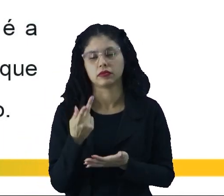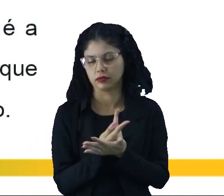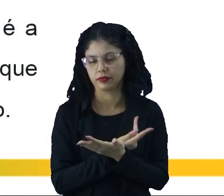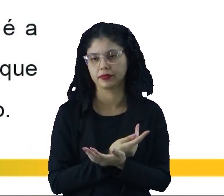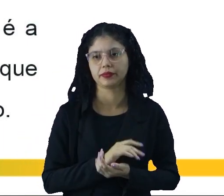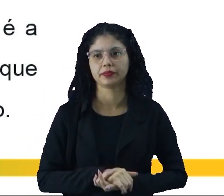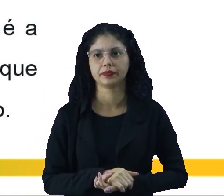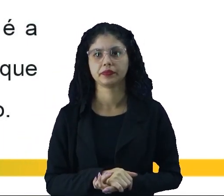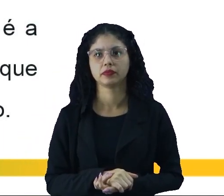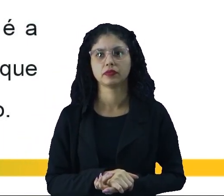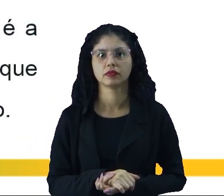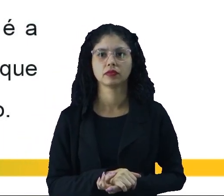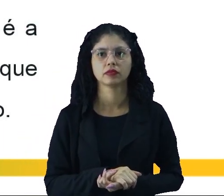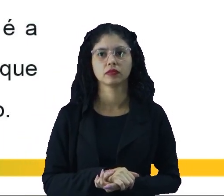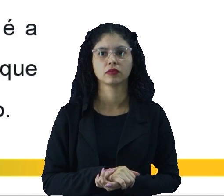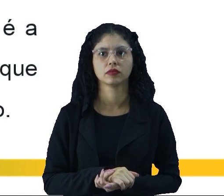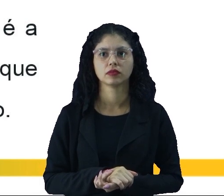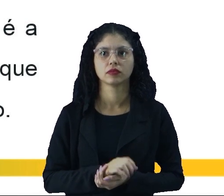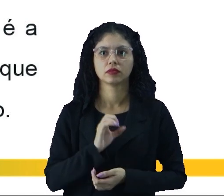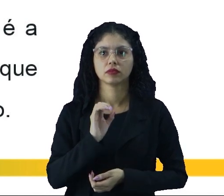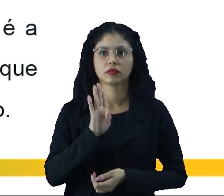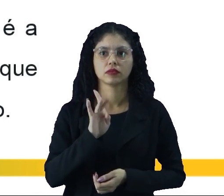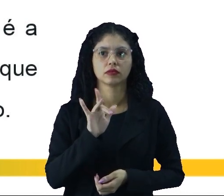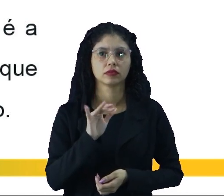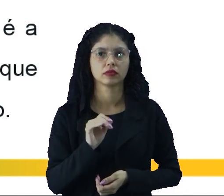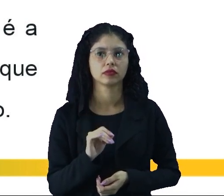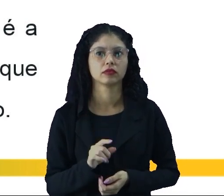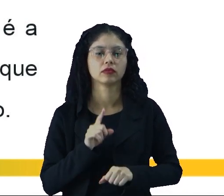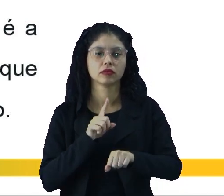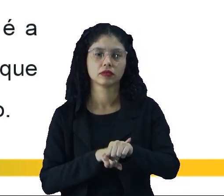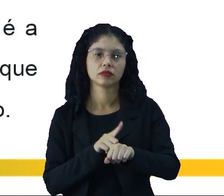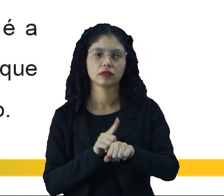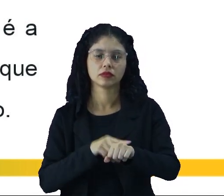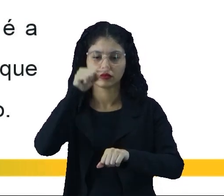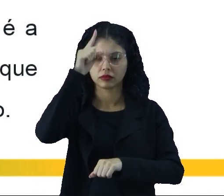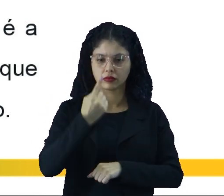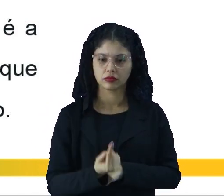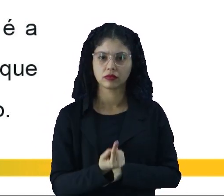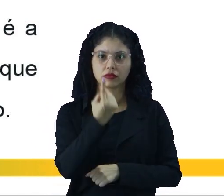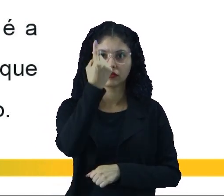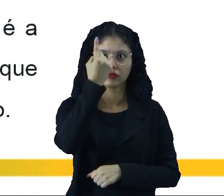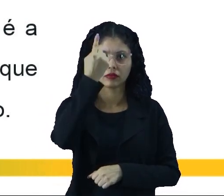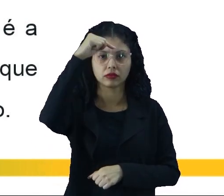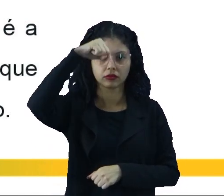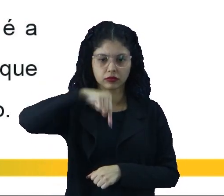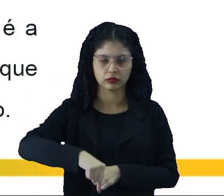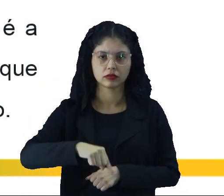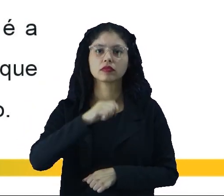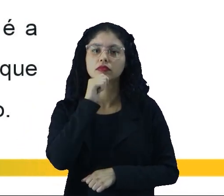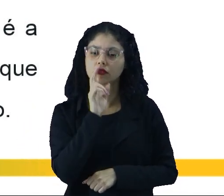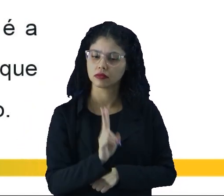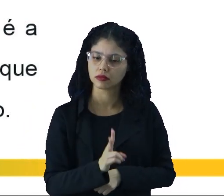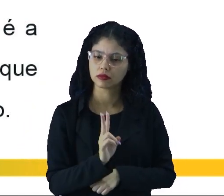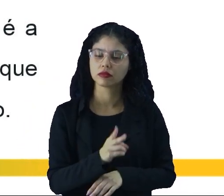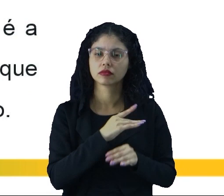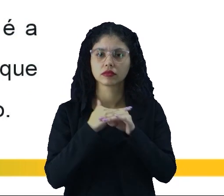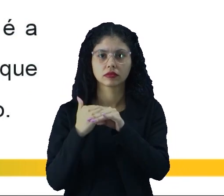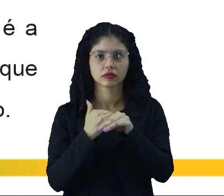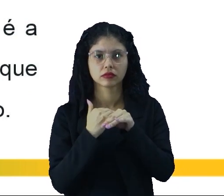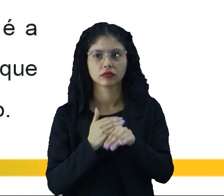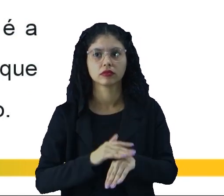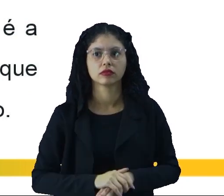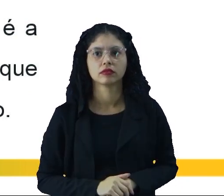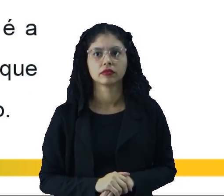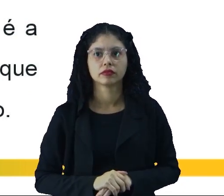erro, né? No lançamento oblíquo, lembre-se, tempo de queda, tempo de subida vão ser sempre